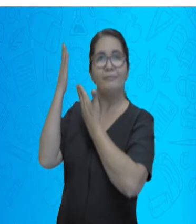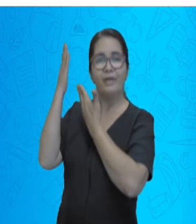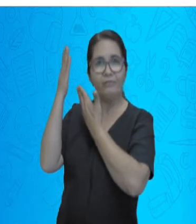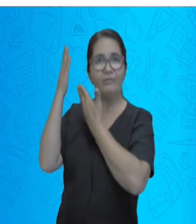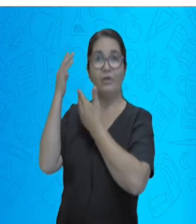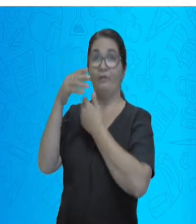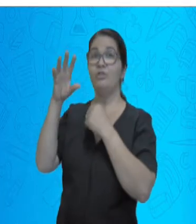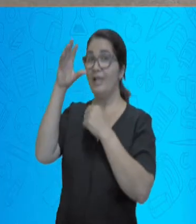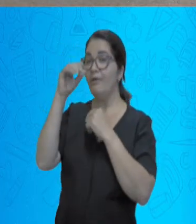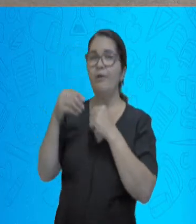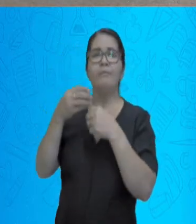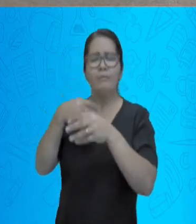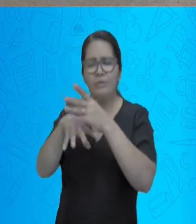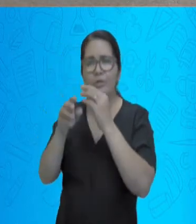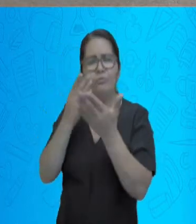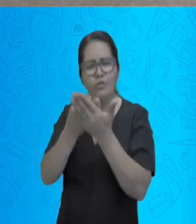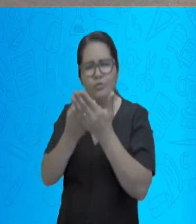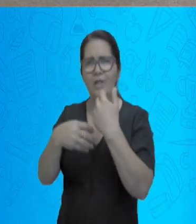P e B.